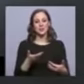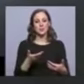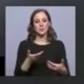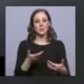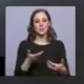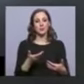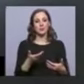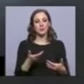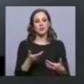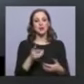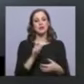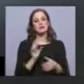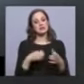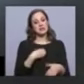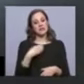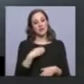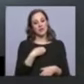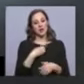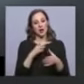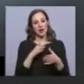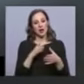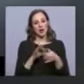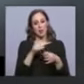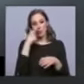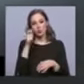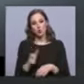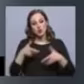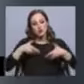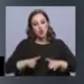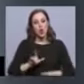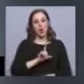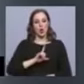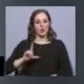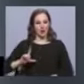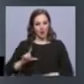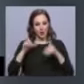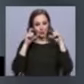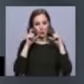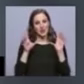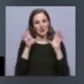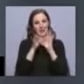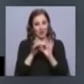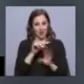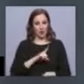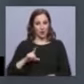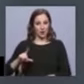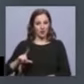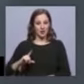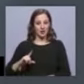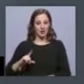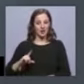significa algo ou alguém originário pelo anda o livro é sobre luanda com